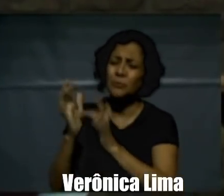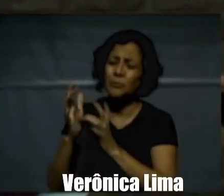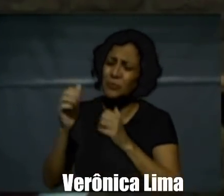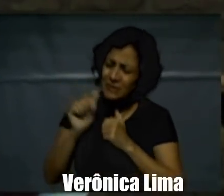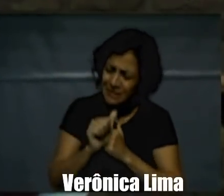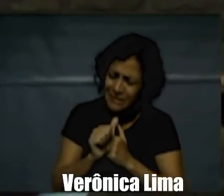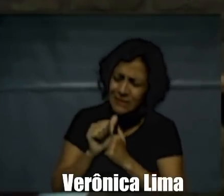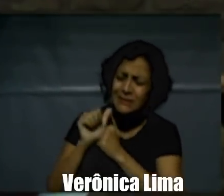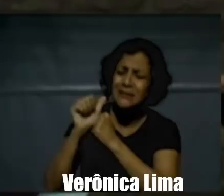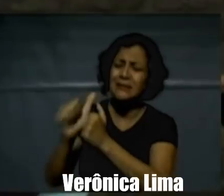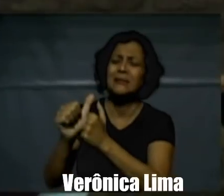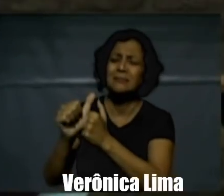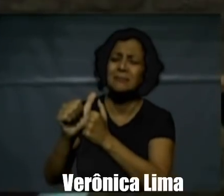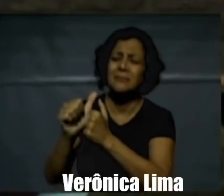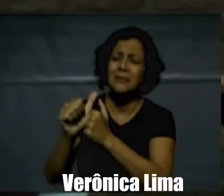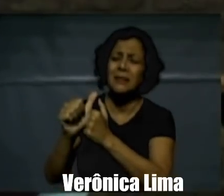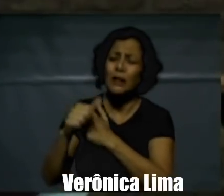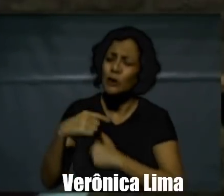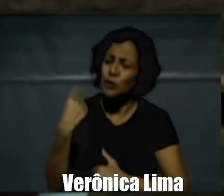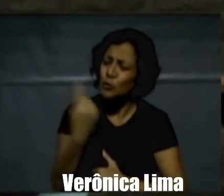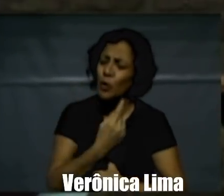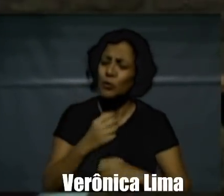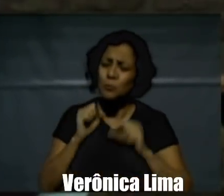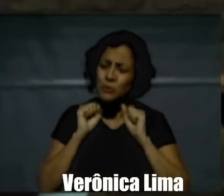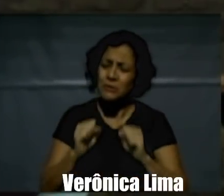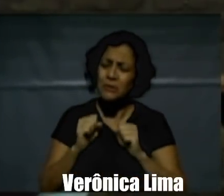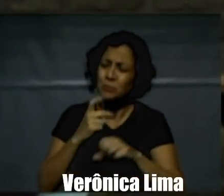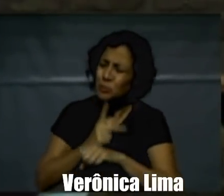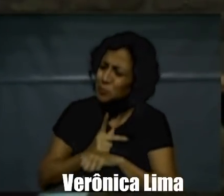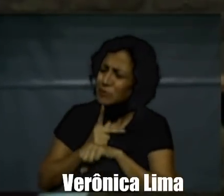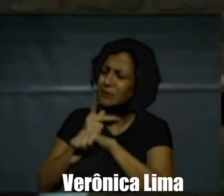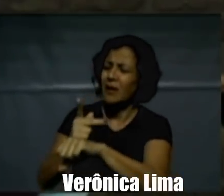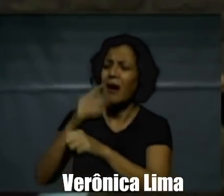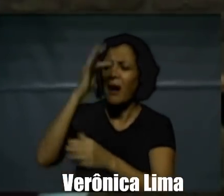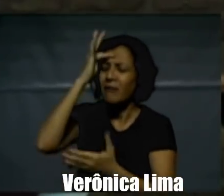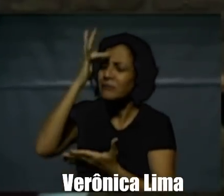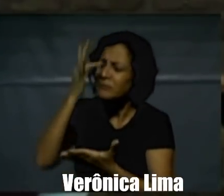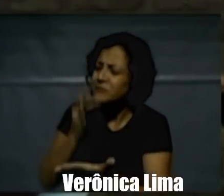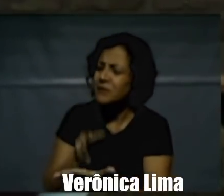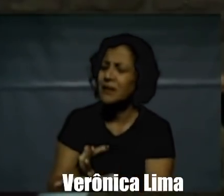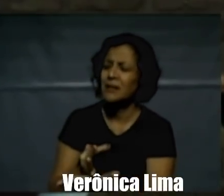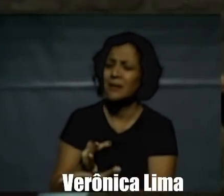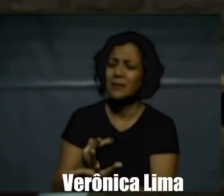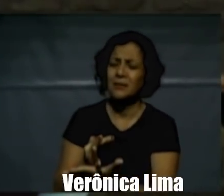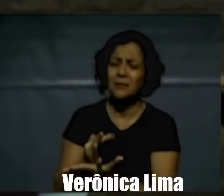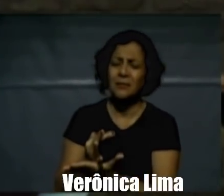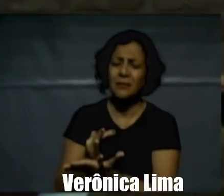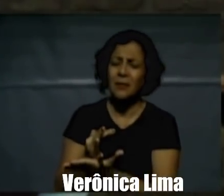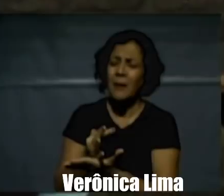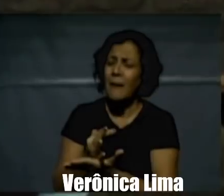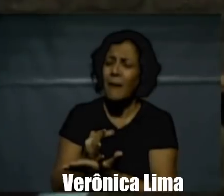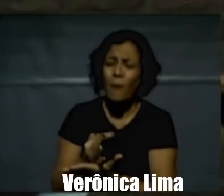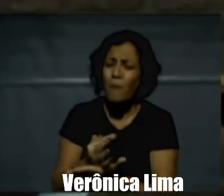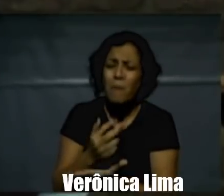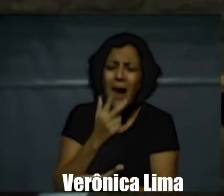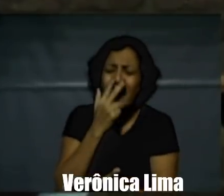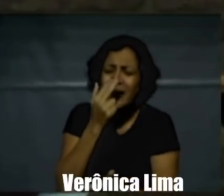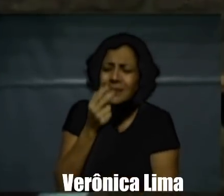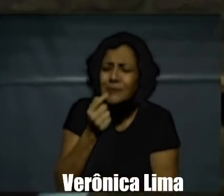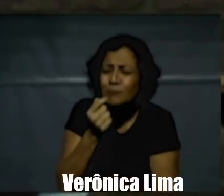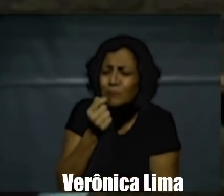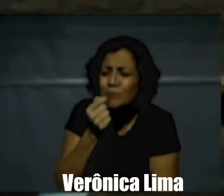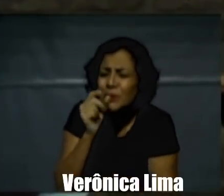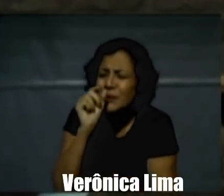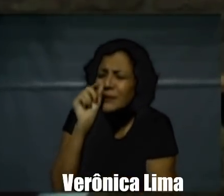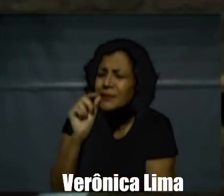Que possamos buscar a fé do tamanho do grão de mostarda, conforme